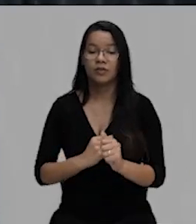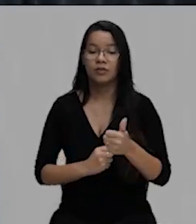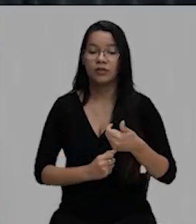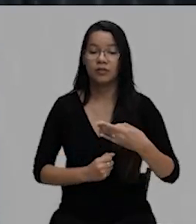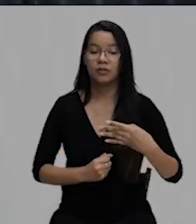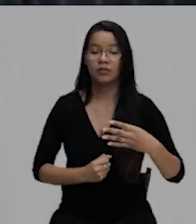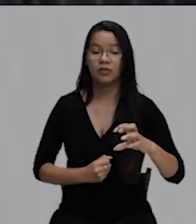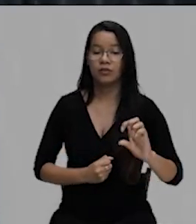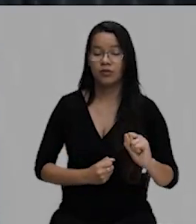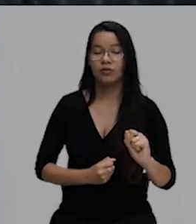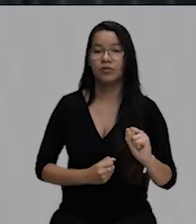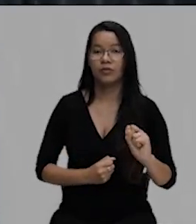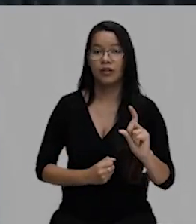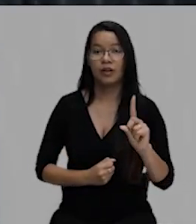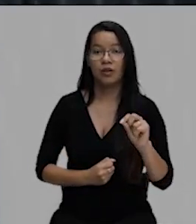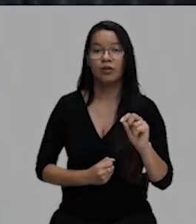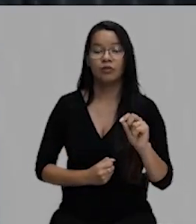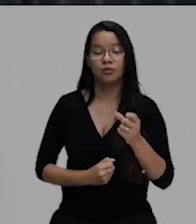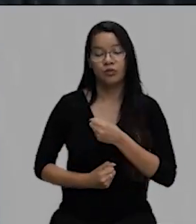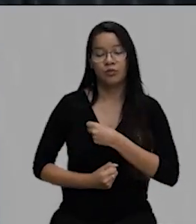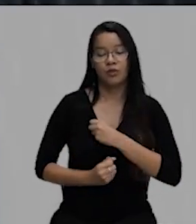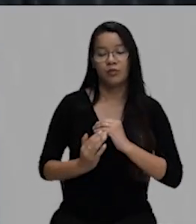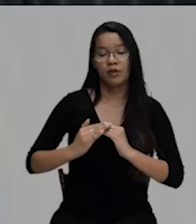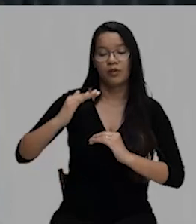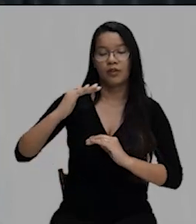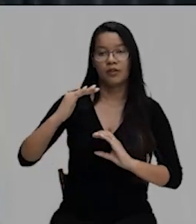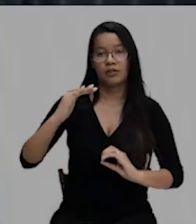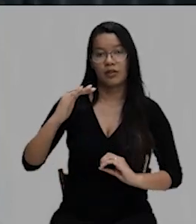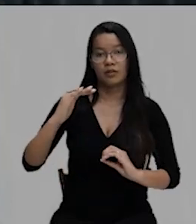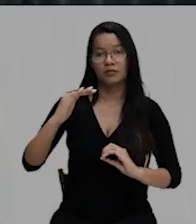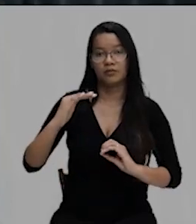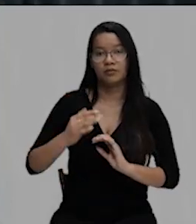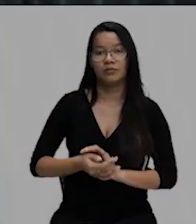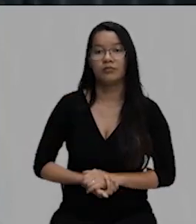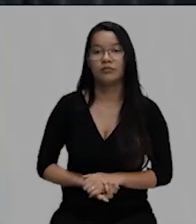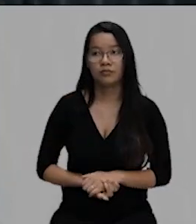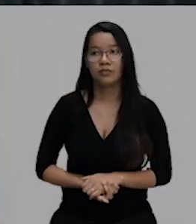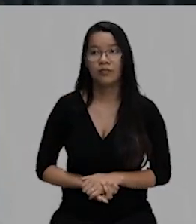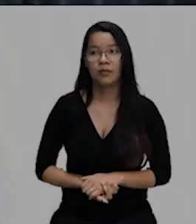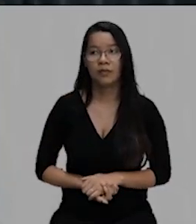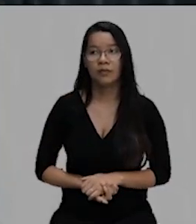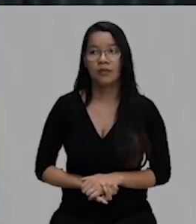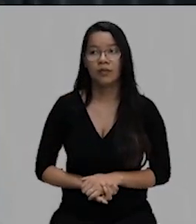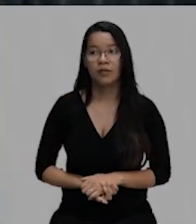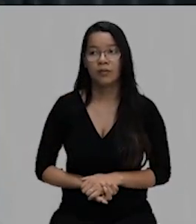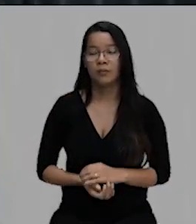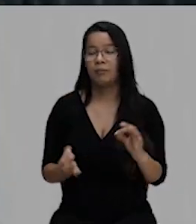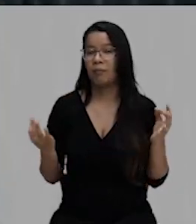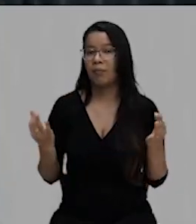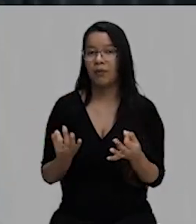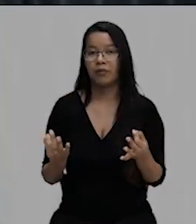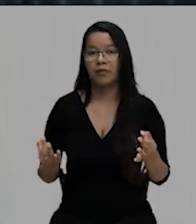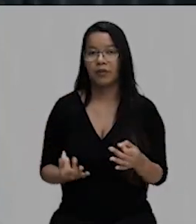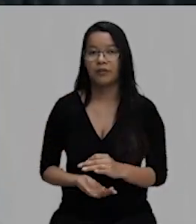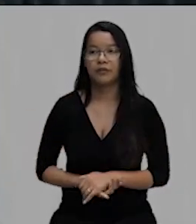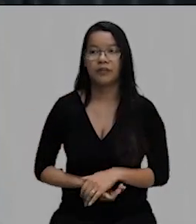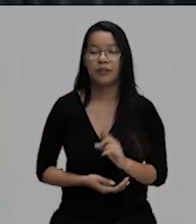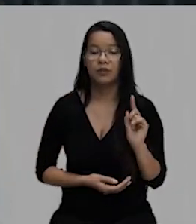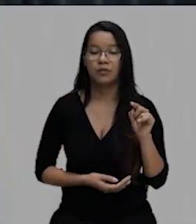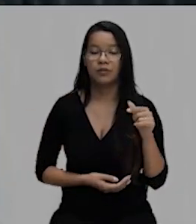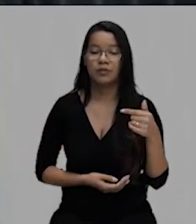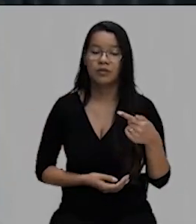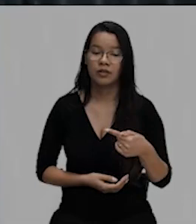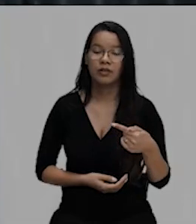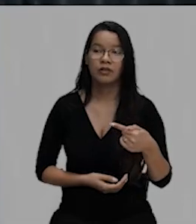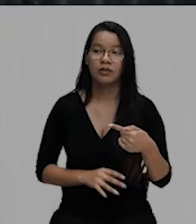o 148 é um número maior do que zero. Condição de existência do logaritmo satisfeita. Perfeito. Ou seja, esse 7 bem